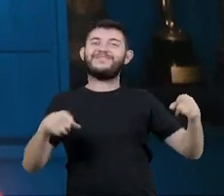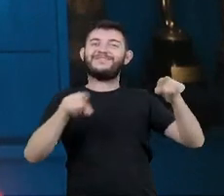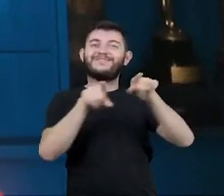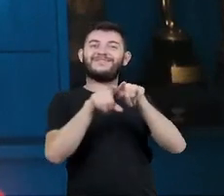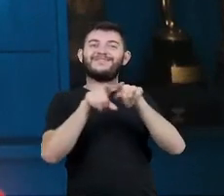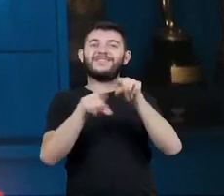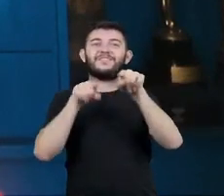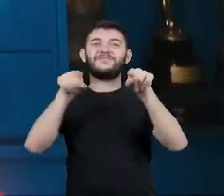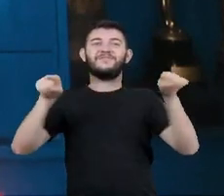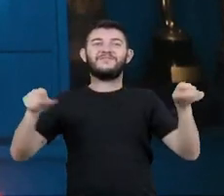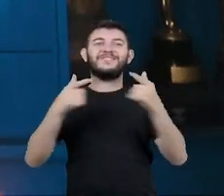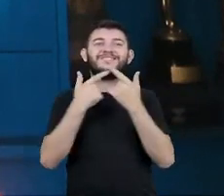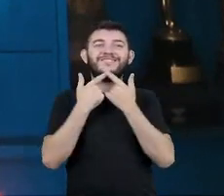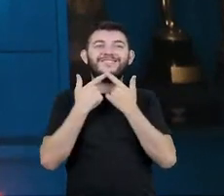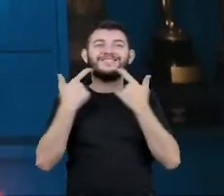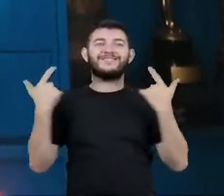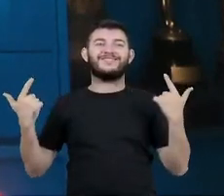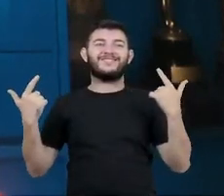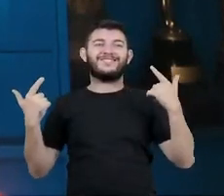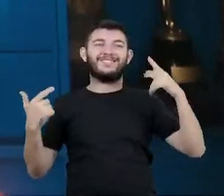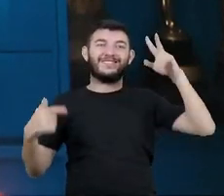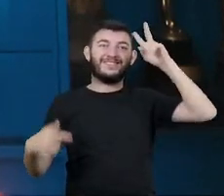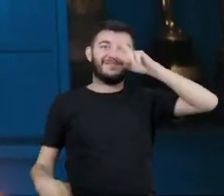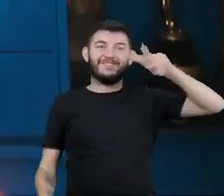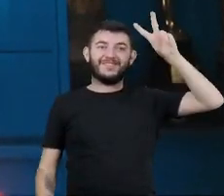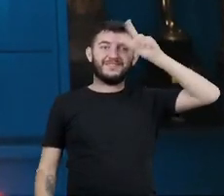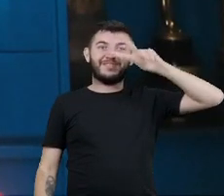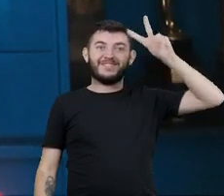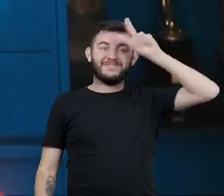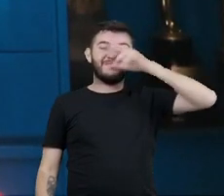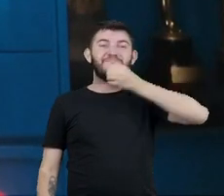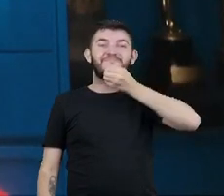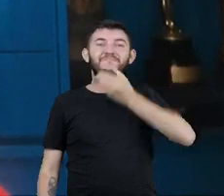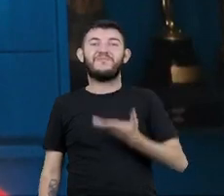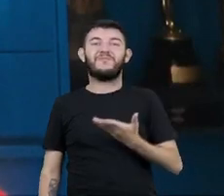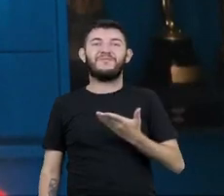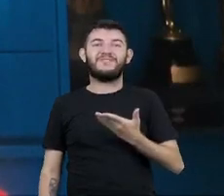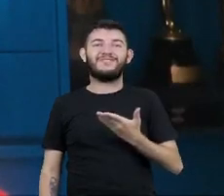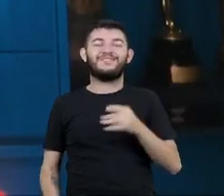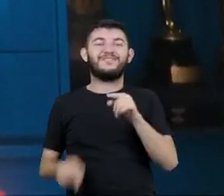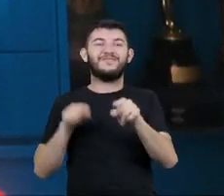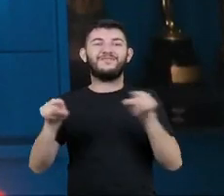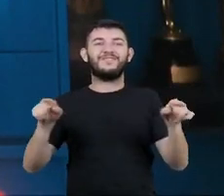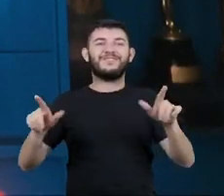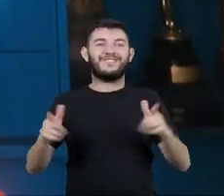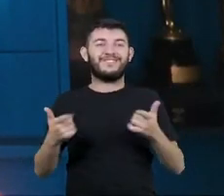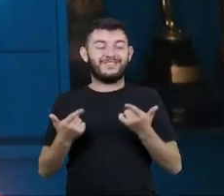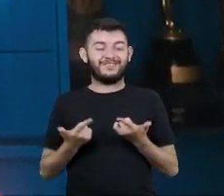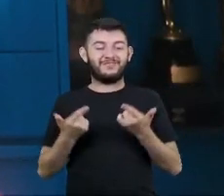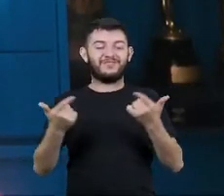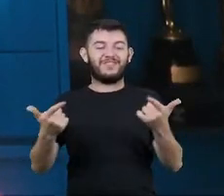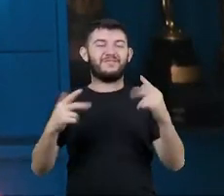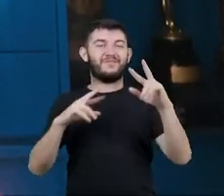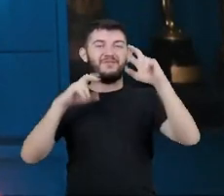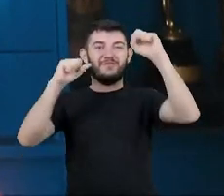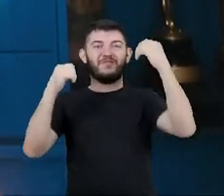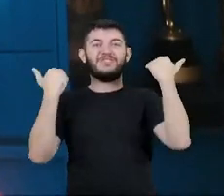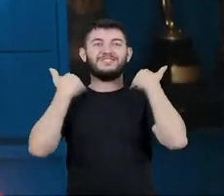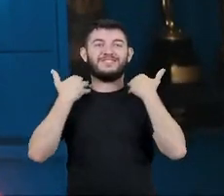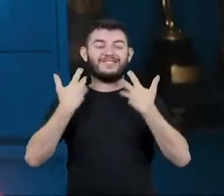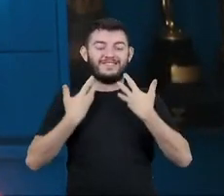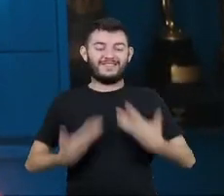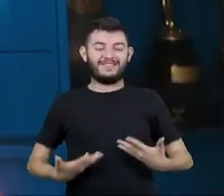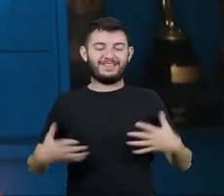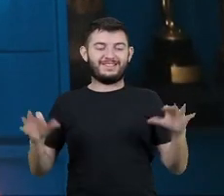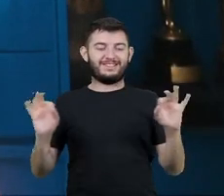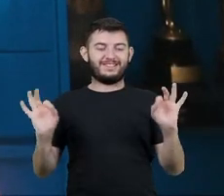lembrança, enquanto você lutar com uma força que não cansa, enquanto você for forte, há de